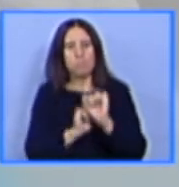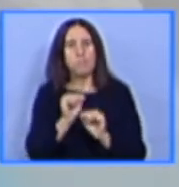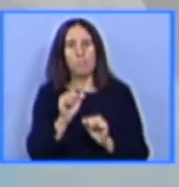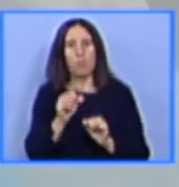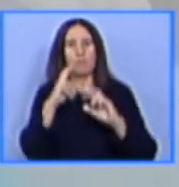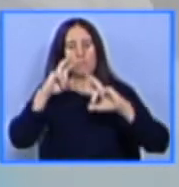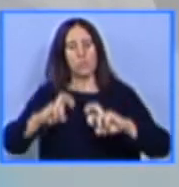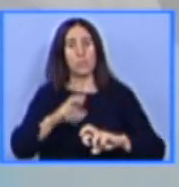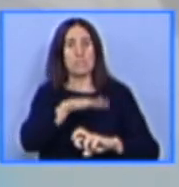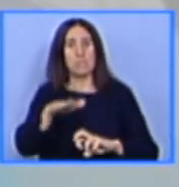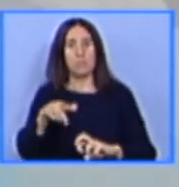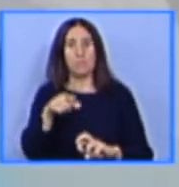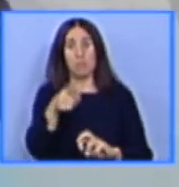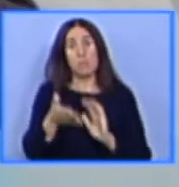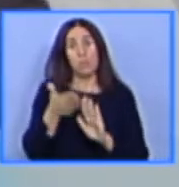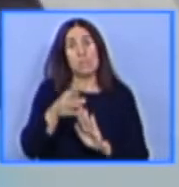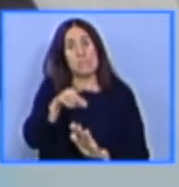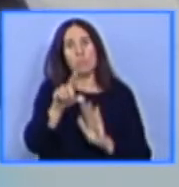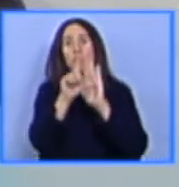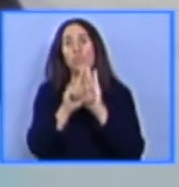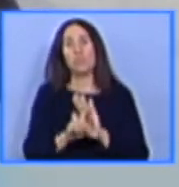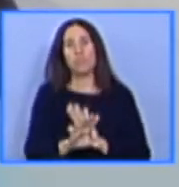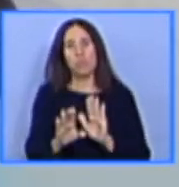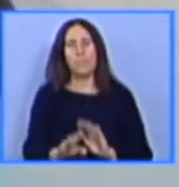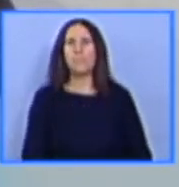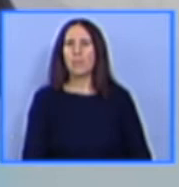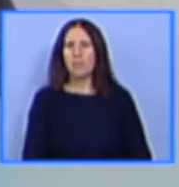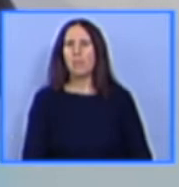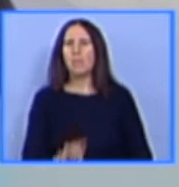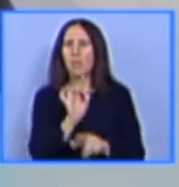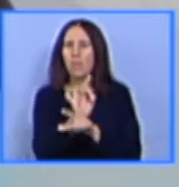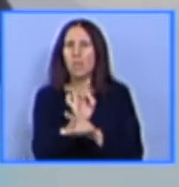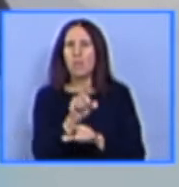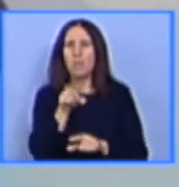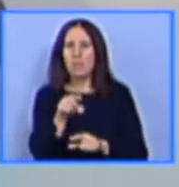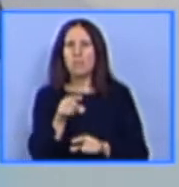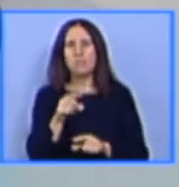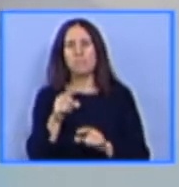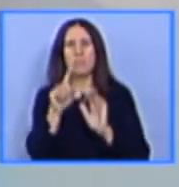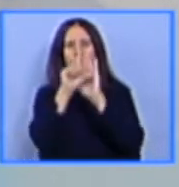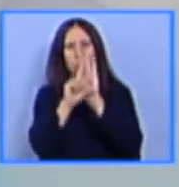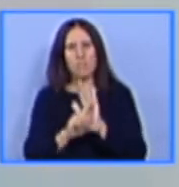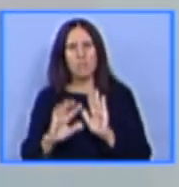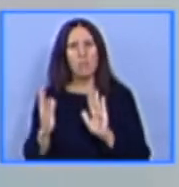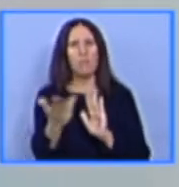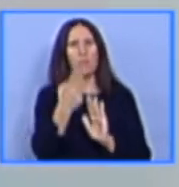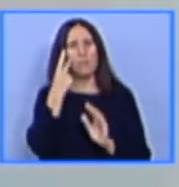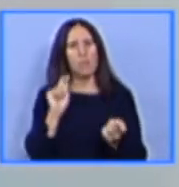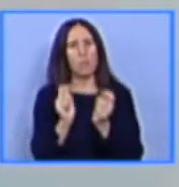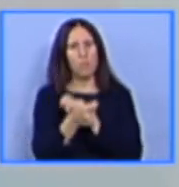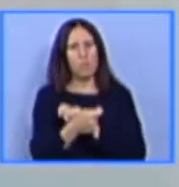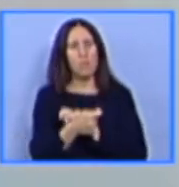a urgência está aí porque o edifício legislativo já existe. E já existe indiferença em relação a esse ambiente legislativo contrário à vida?